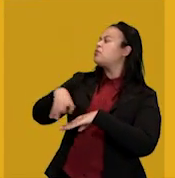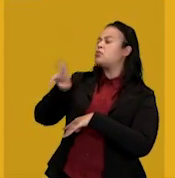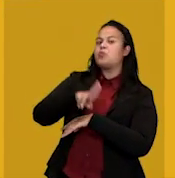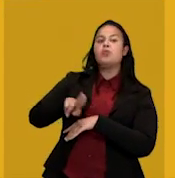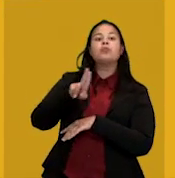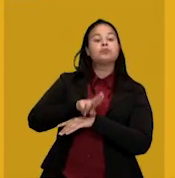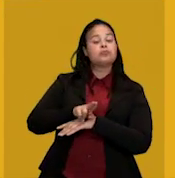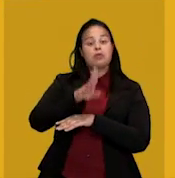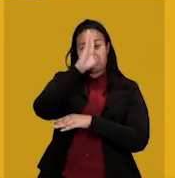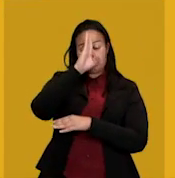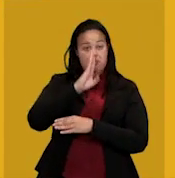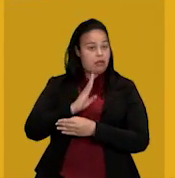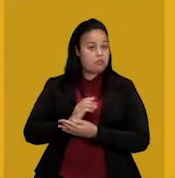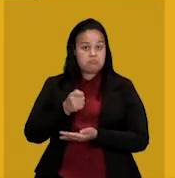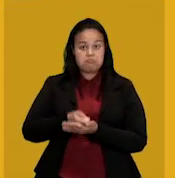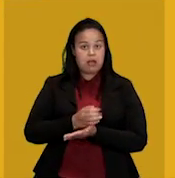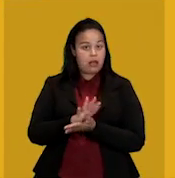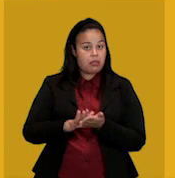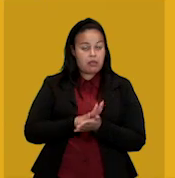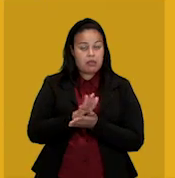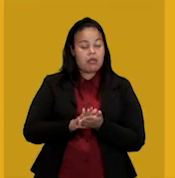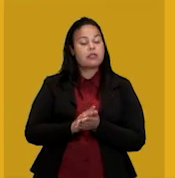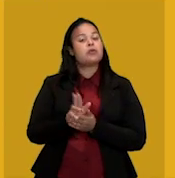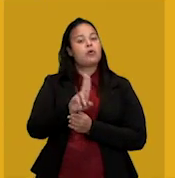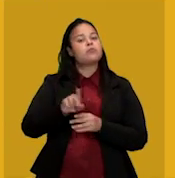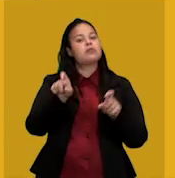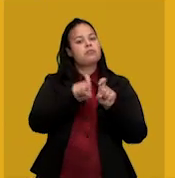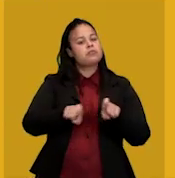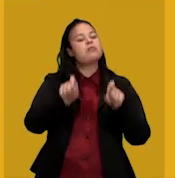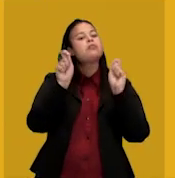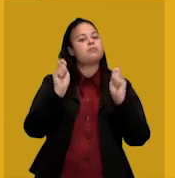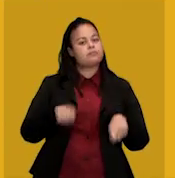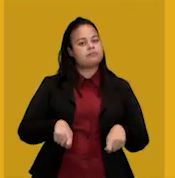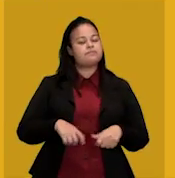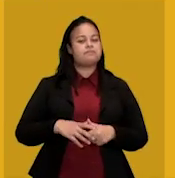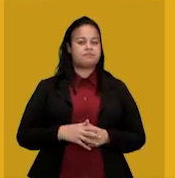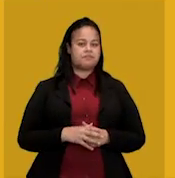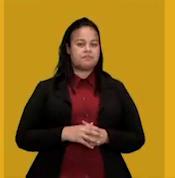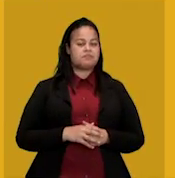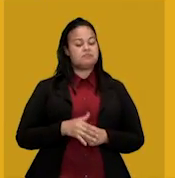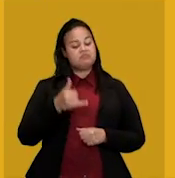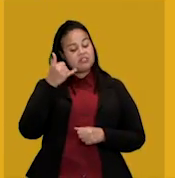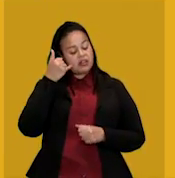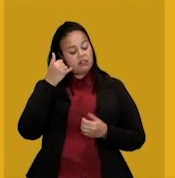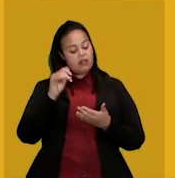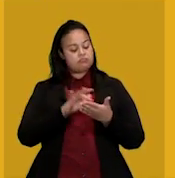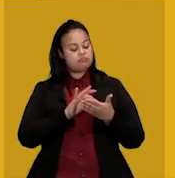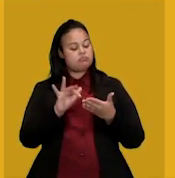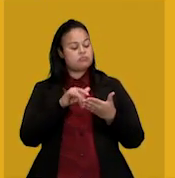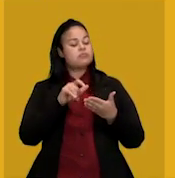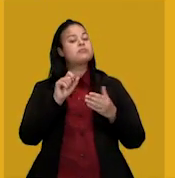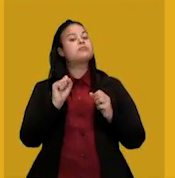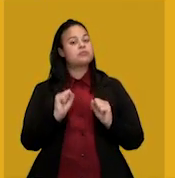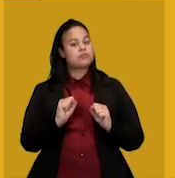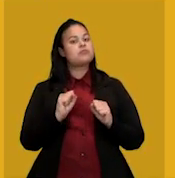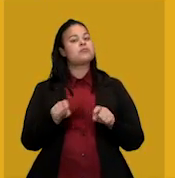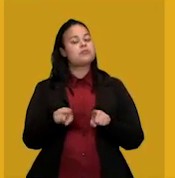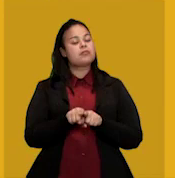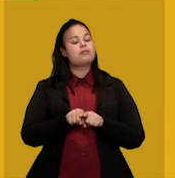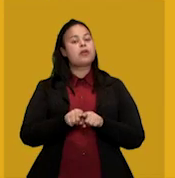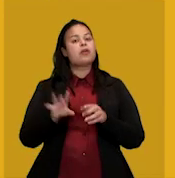gratuito. Basta você acessar aí no seu computador. Ou até mesmo pelo telefone. Então a nossa função